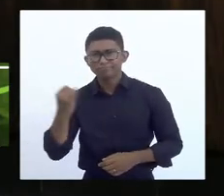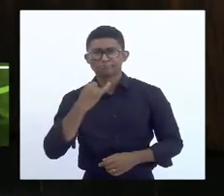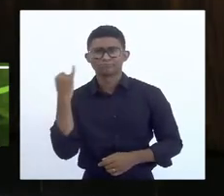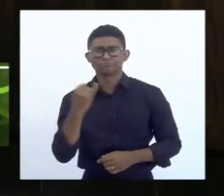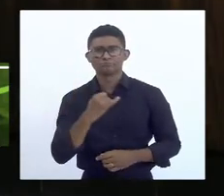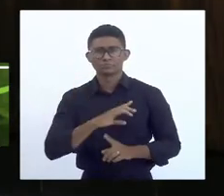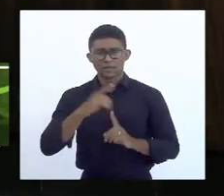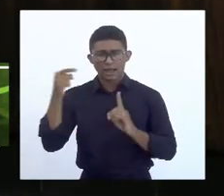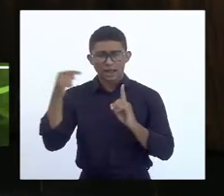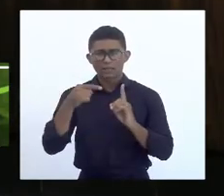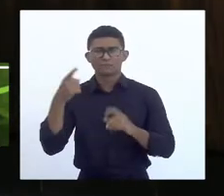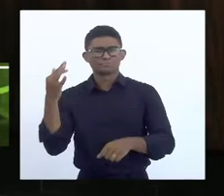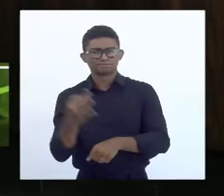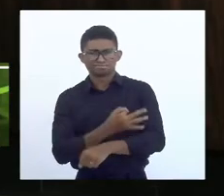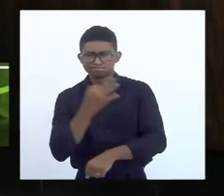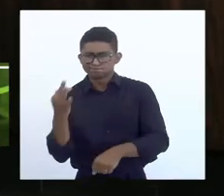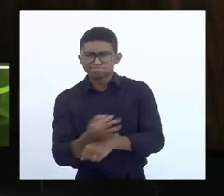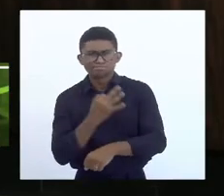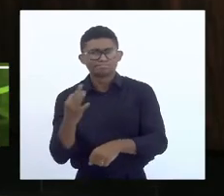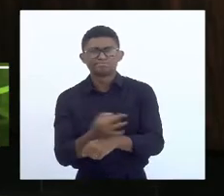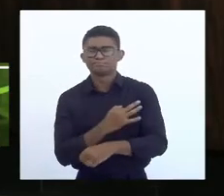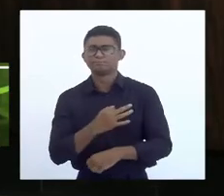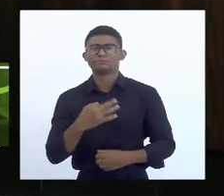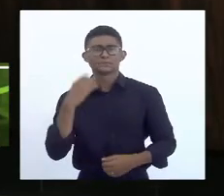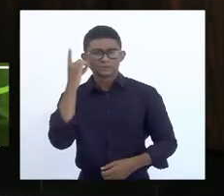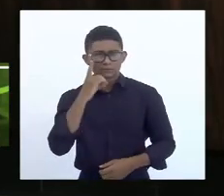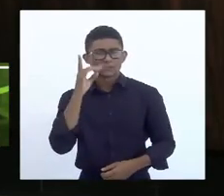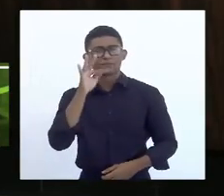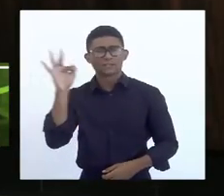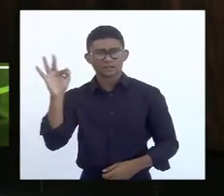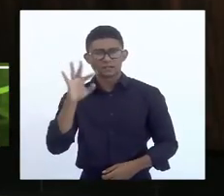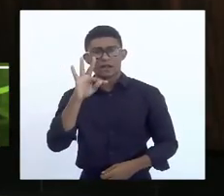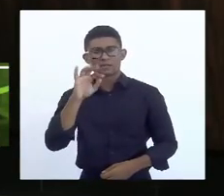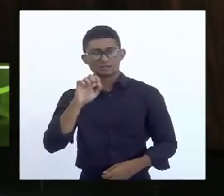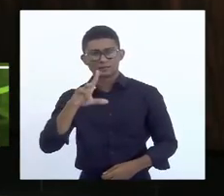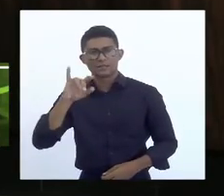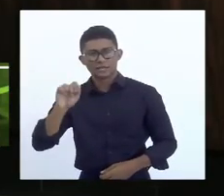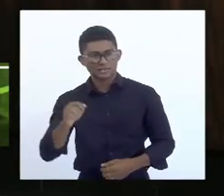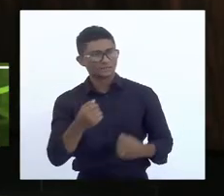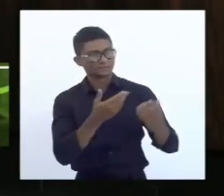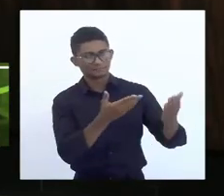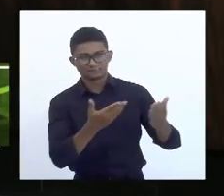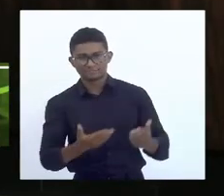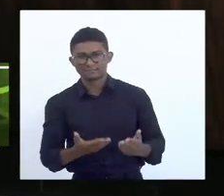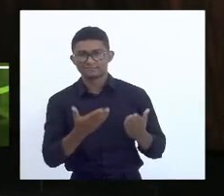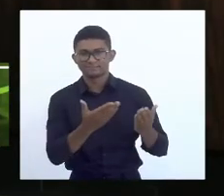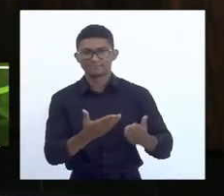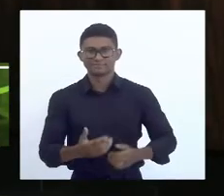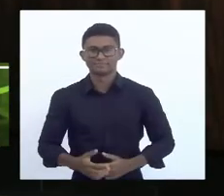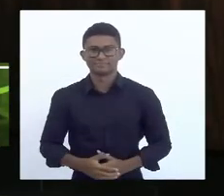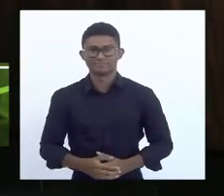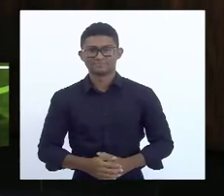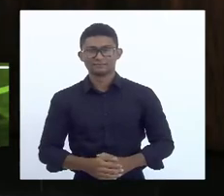e a resistência da nossa deputada federal, Talíria Petroni. É com você.